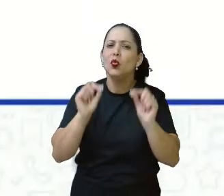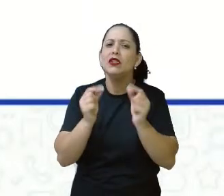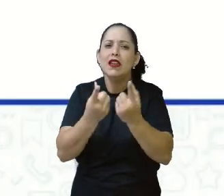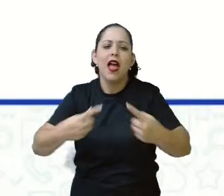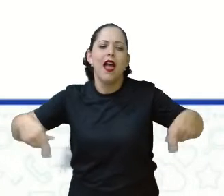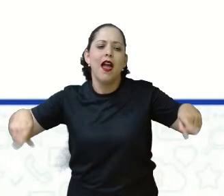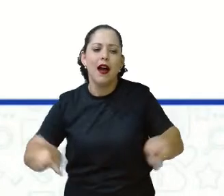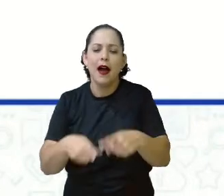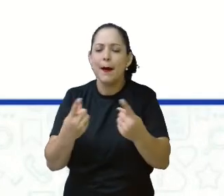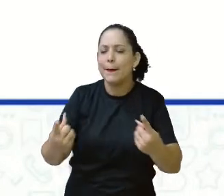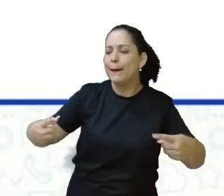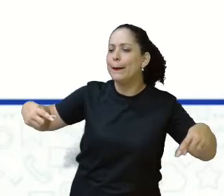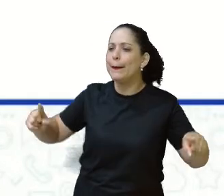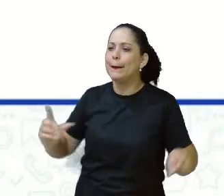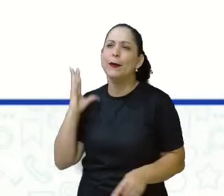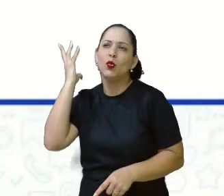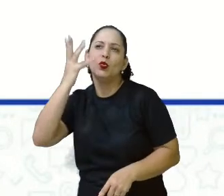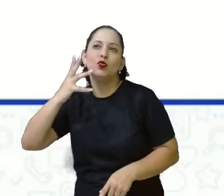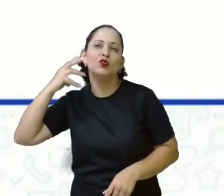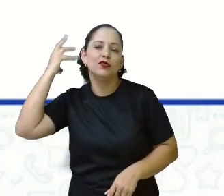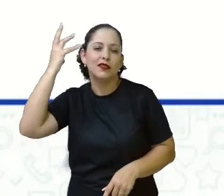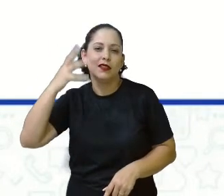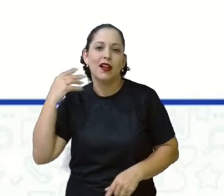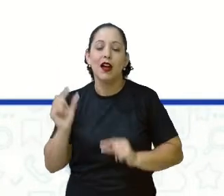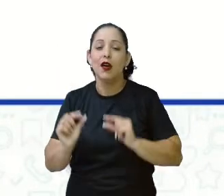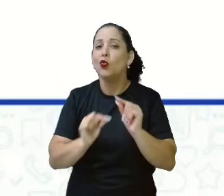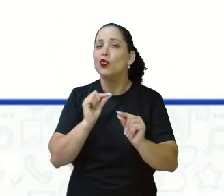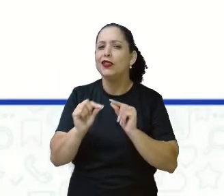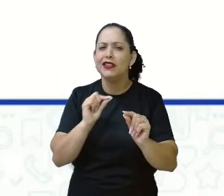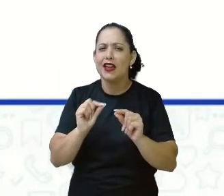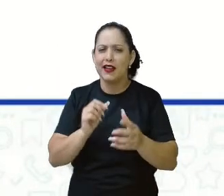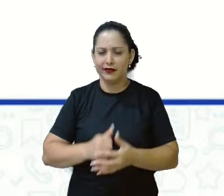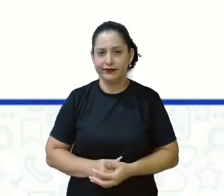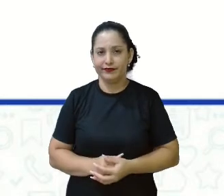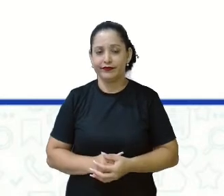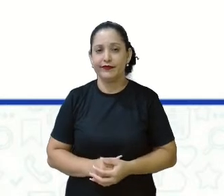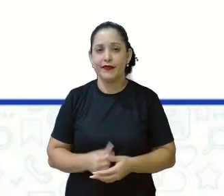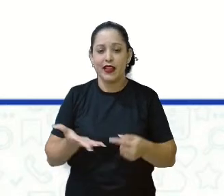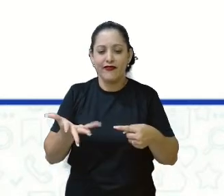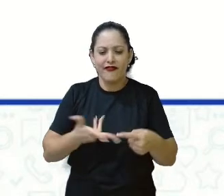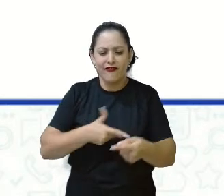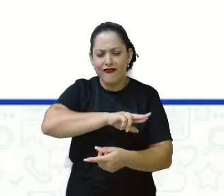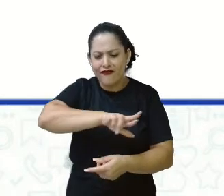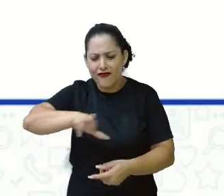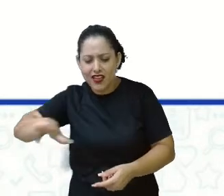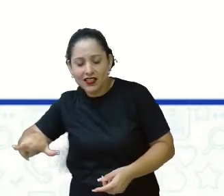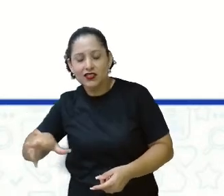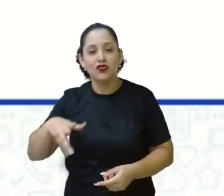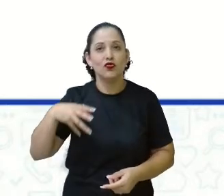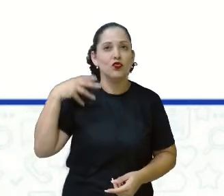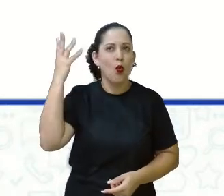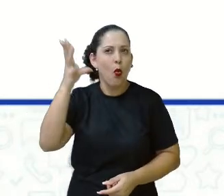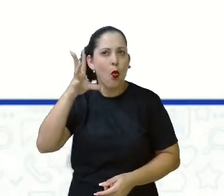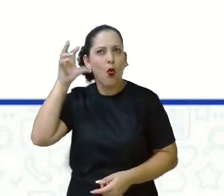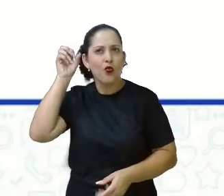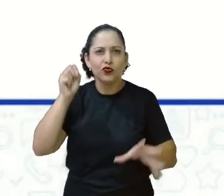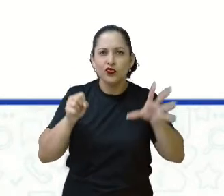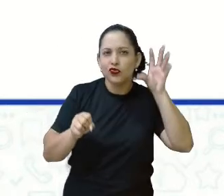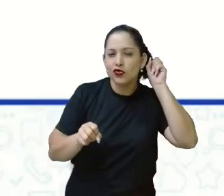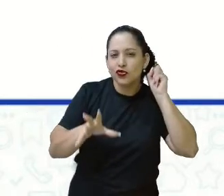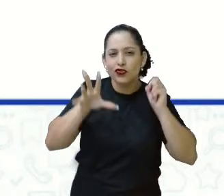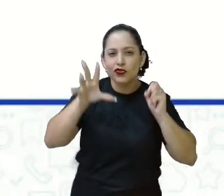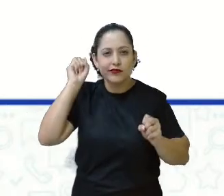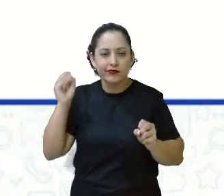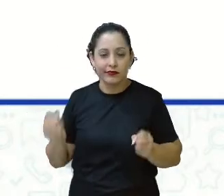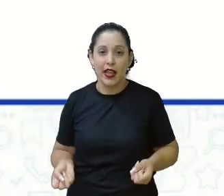música? Então, a música é uma combinação harmoniosa, expressiva de sons, feitas a partir de